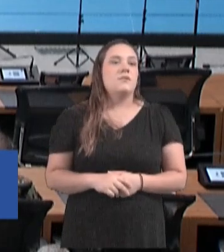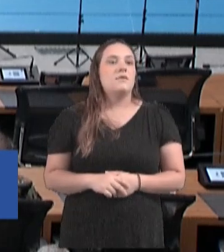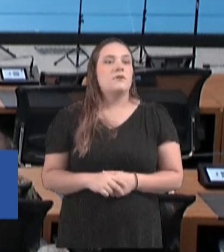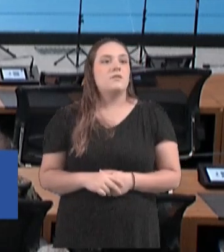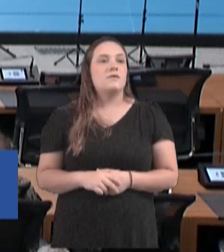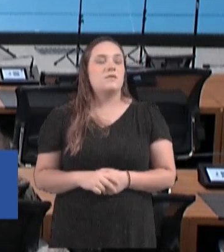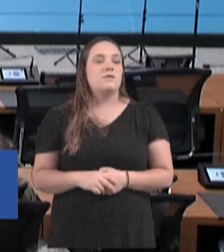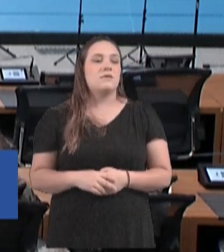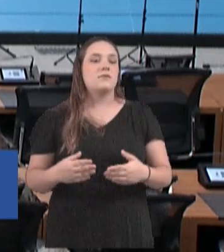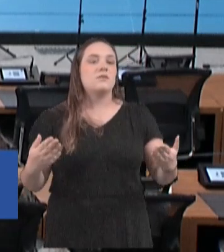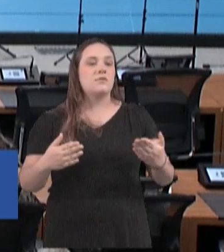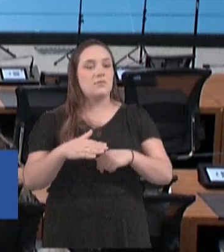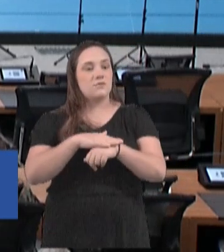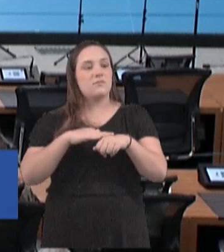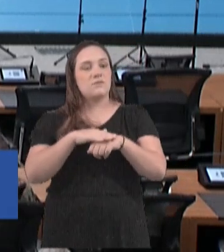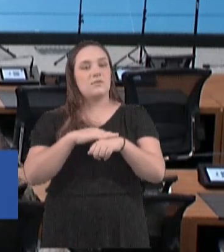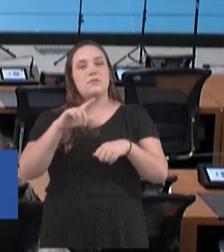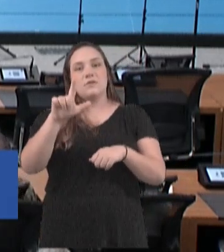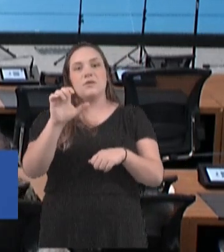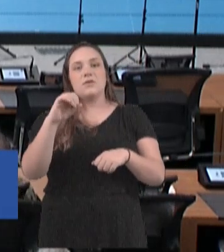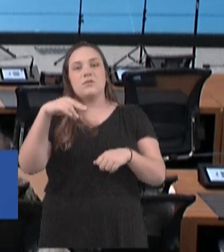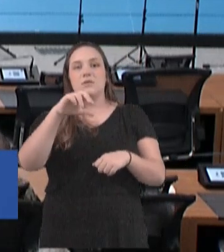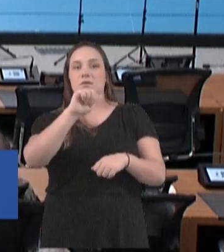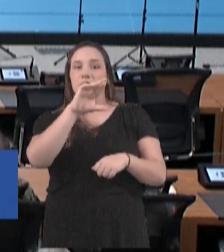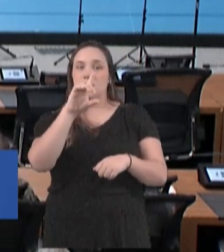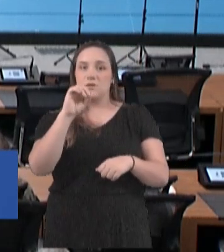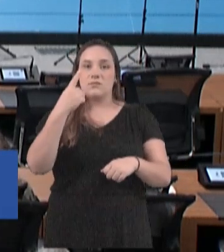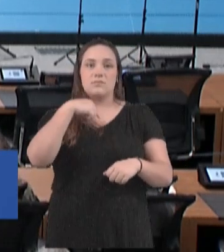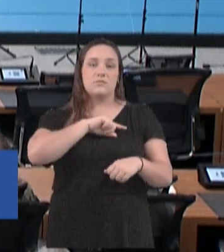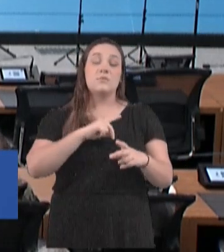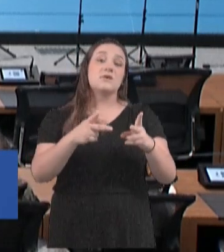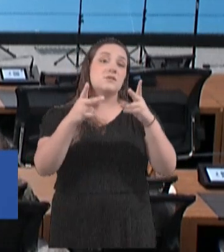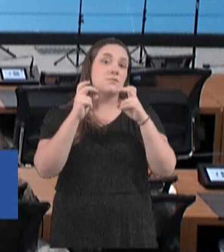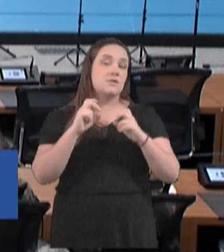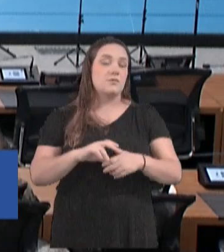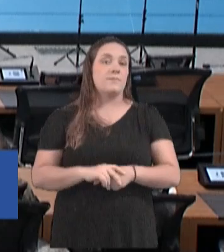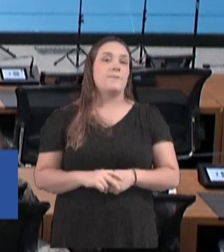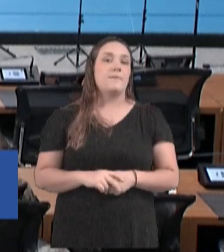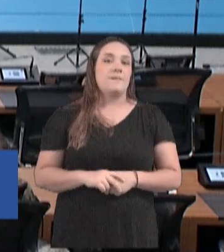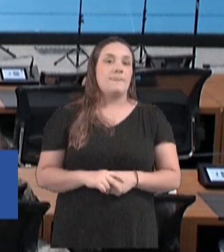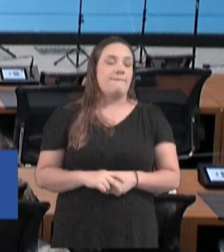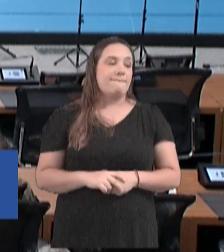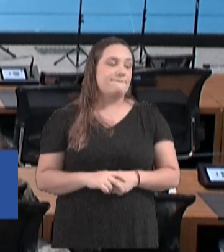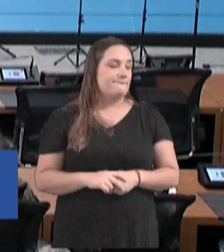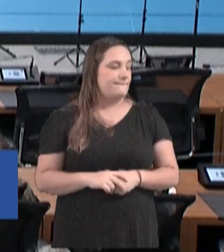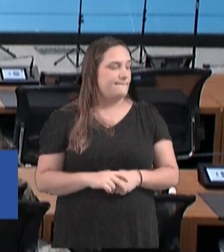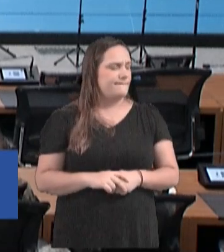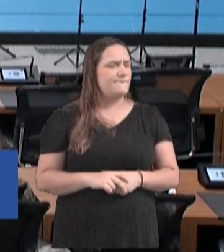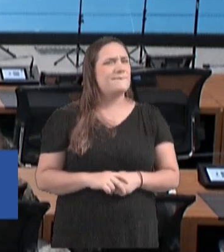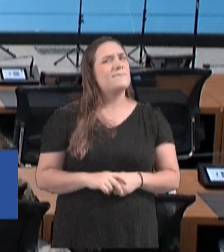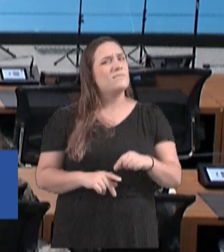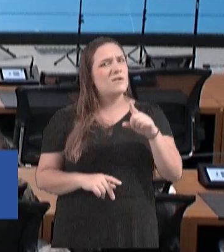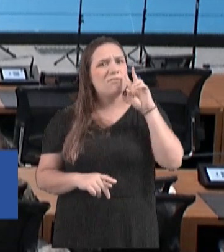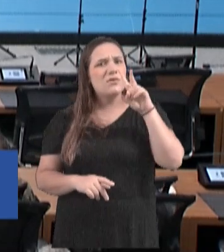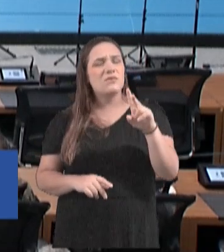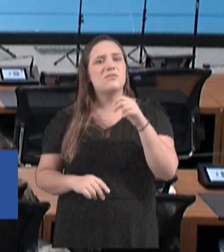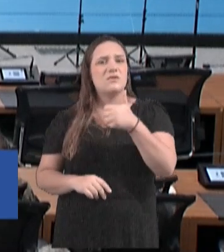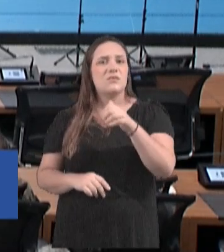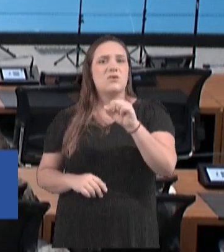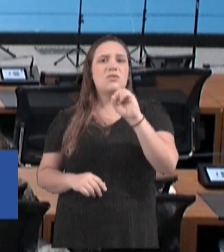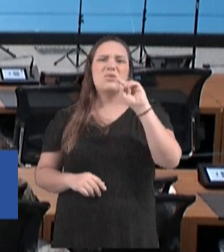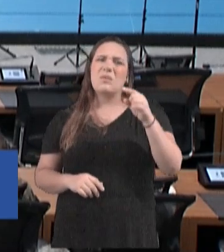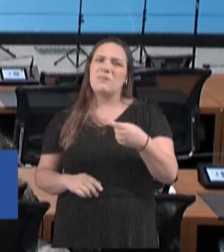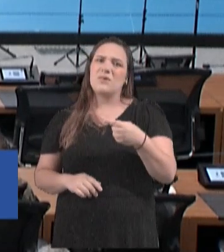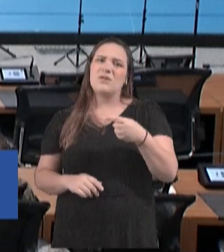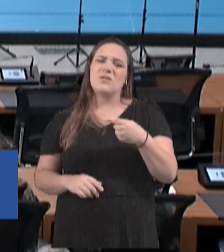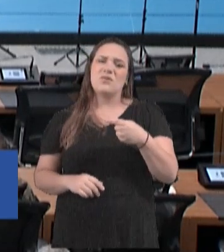a partir dessa nossa conversa com o Leonardo, a gente percebeu, né, que eu achei interessante, você anotou